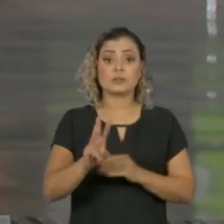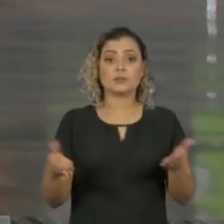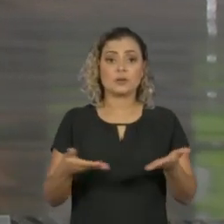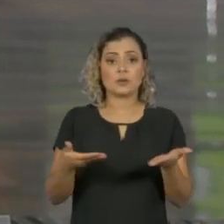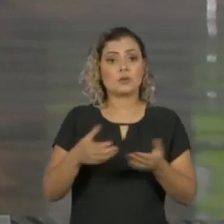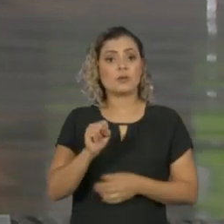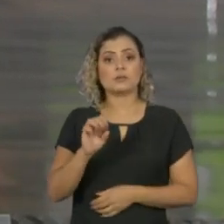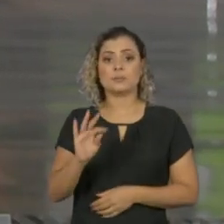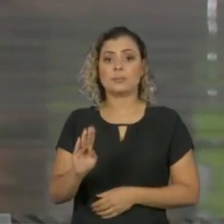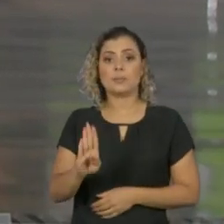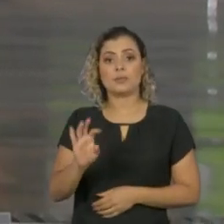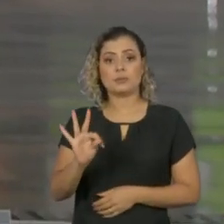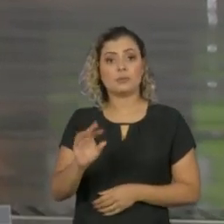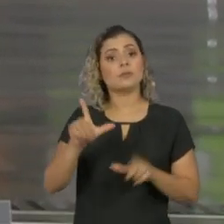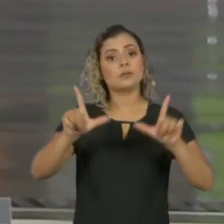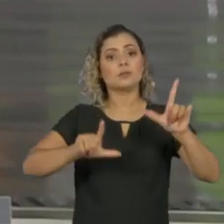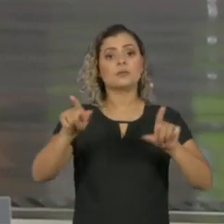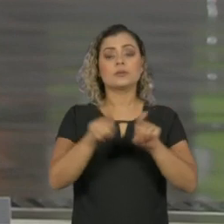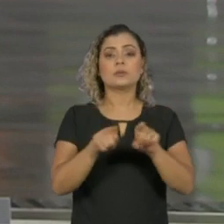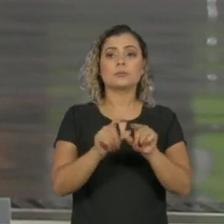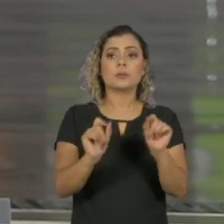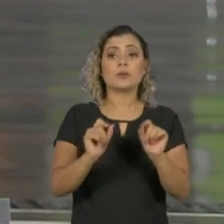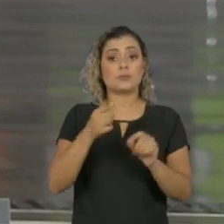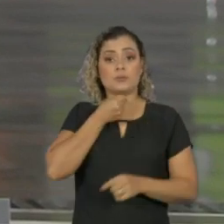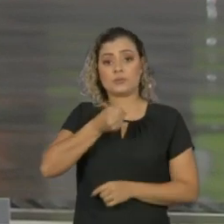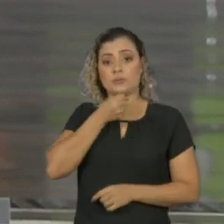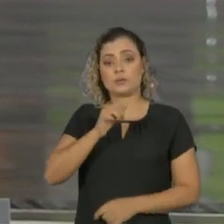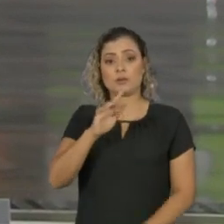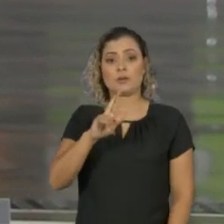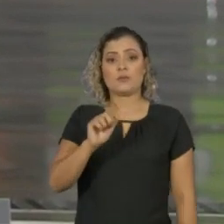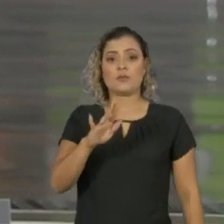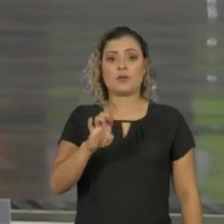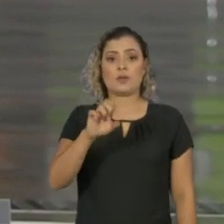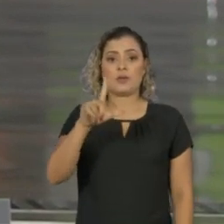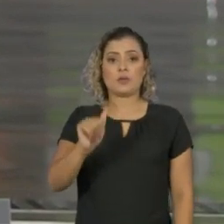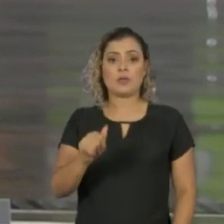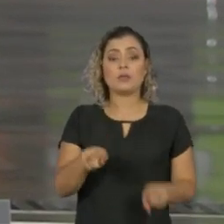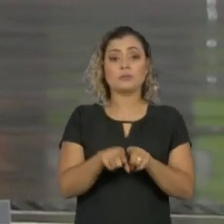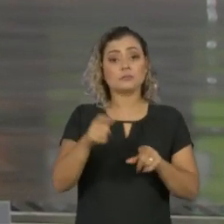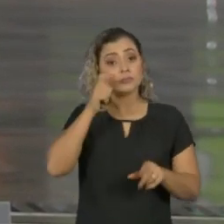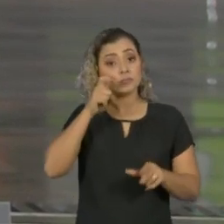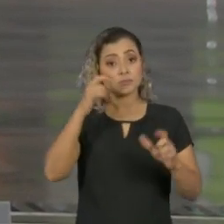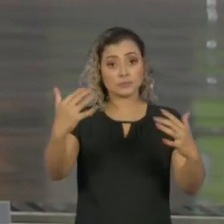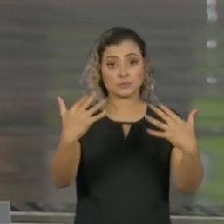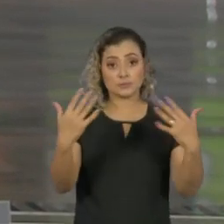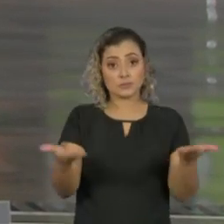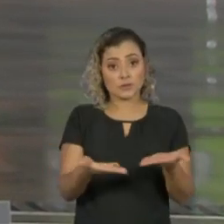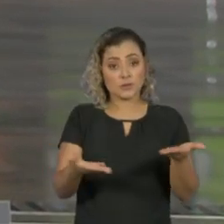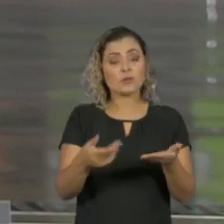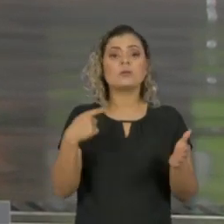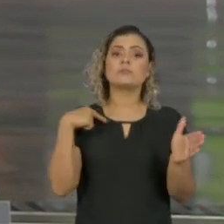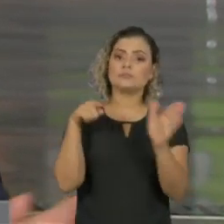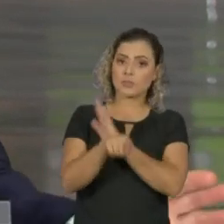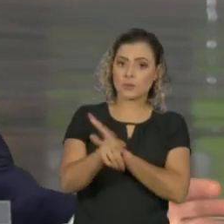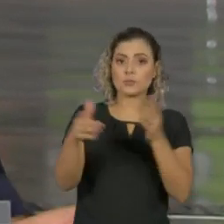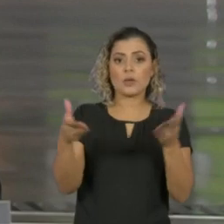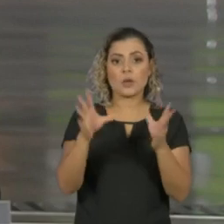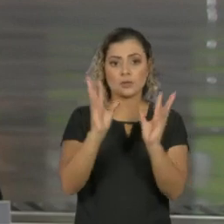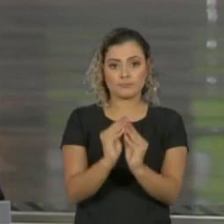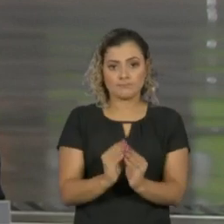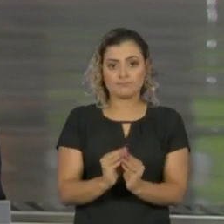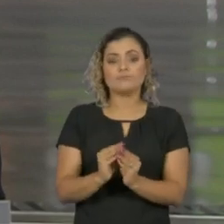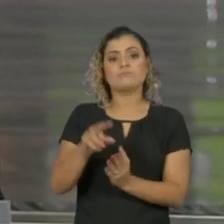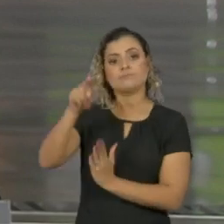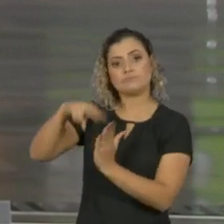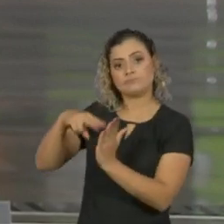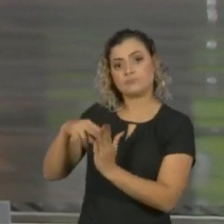SBT de Santos, da jornalista Rafaela Ferreira, que deve estar nos assistindo nesse momento. Rafaela, a sua pergunta será formulada pela